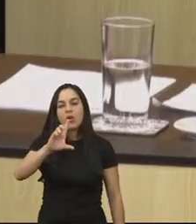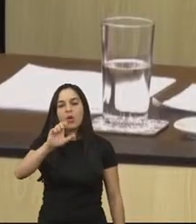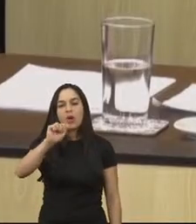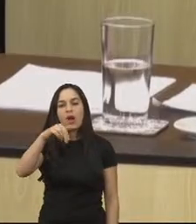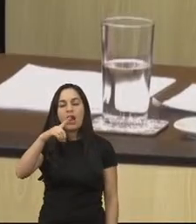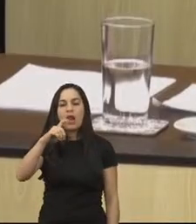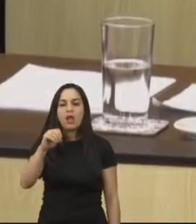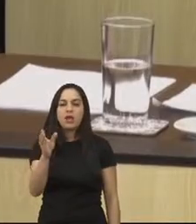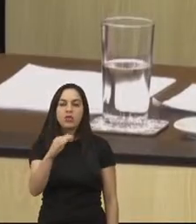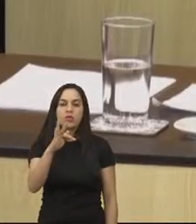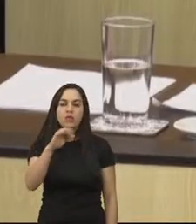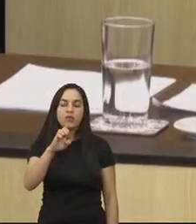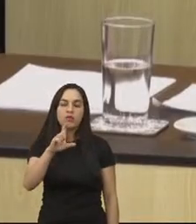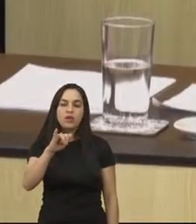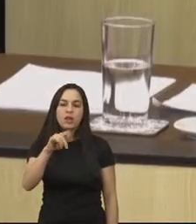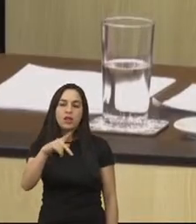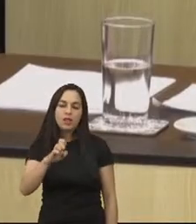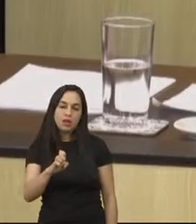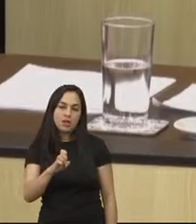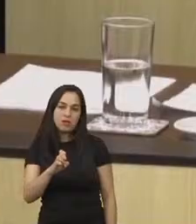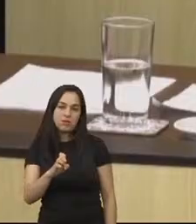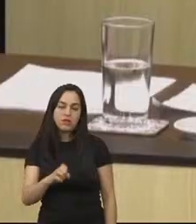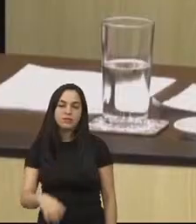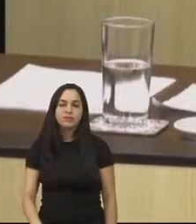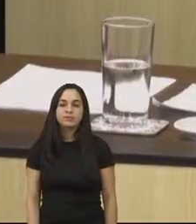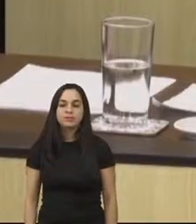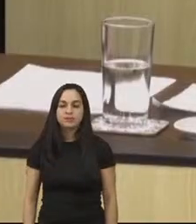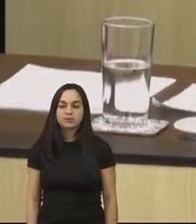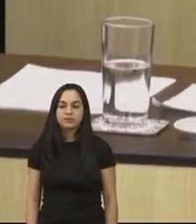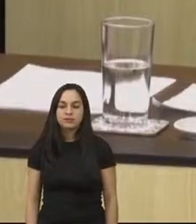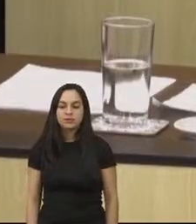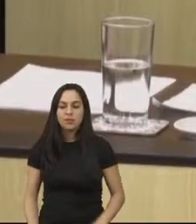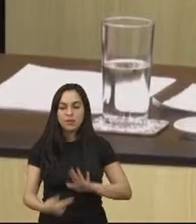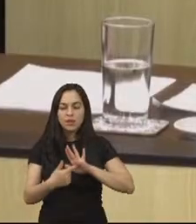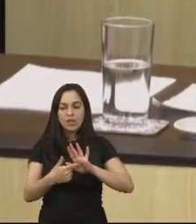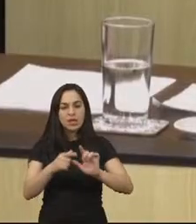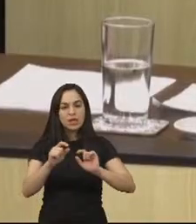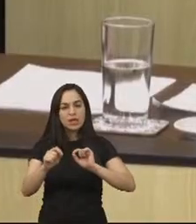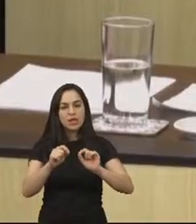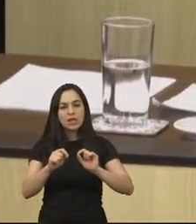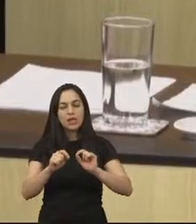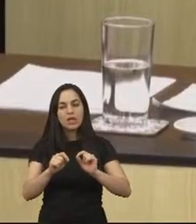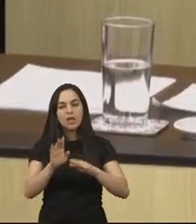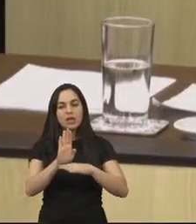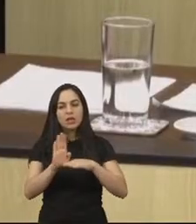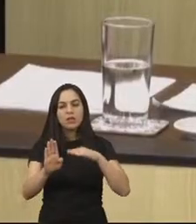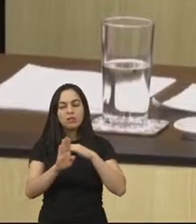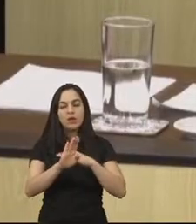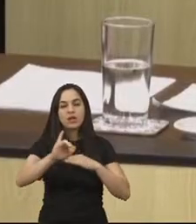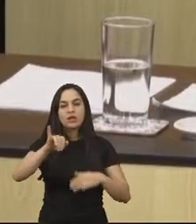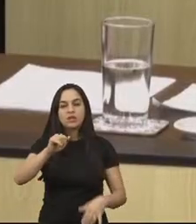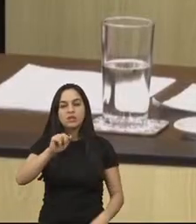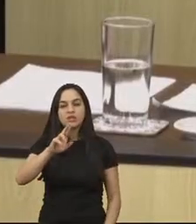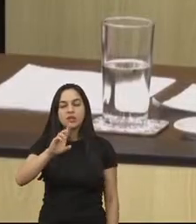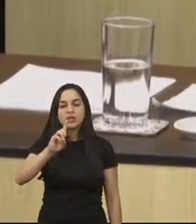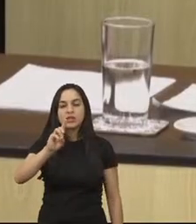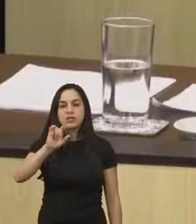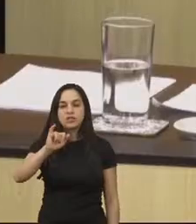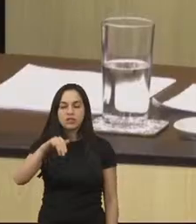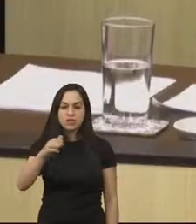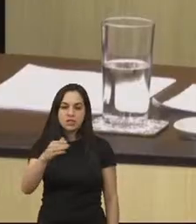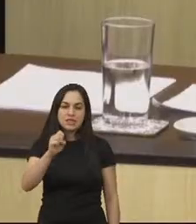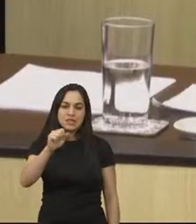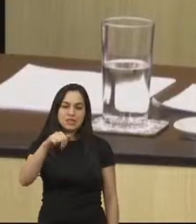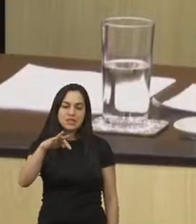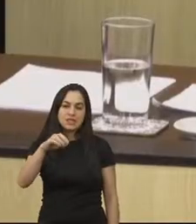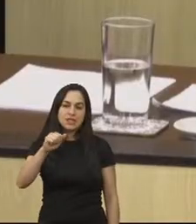Bonano, que atravessa todo o prolongamento. Destacamos que na região dos bairros Jardim Santa Maria e Prolongamento Santa